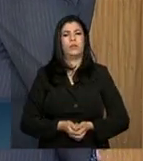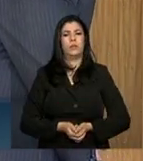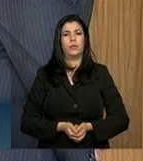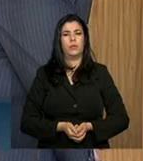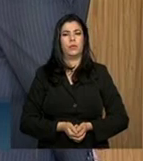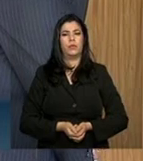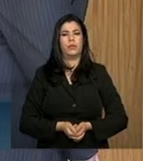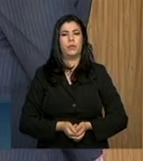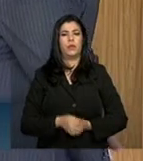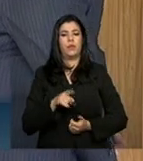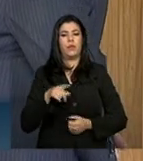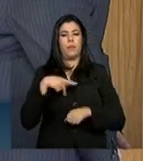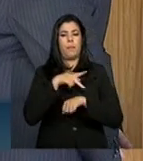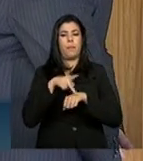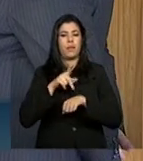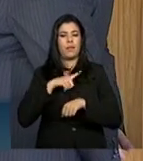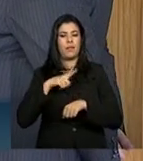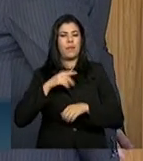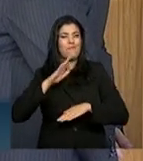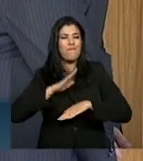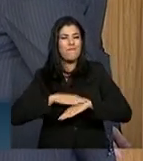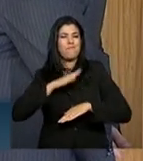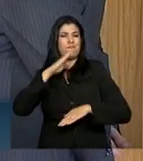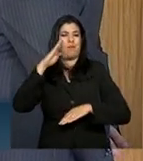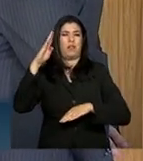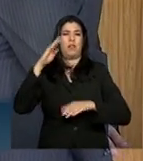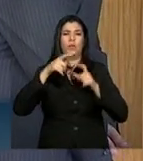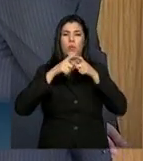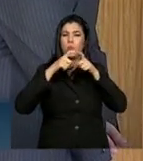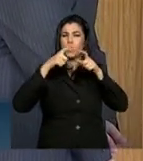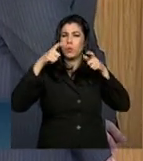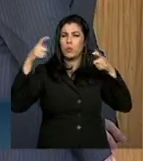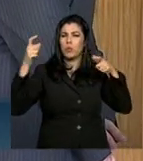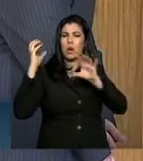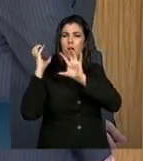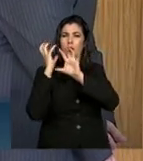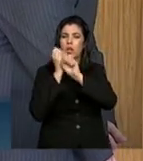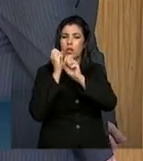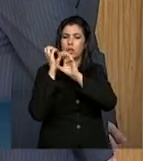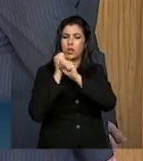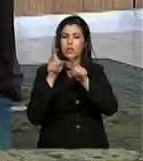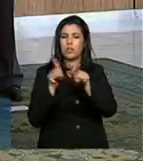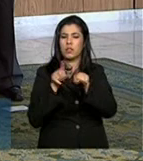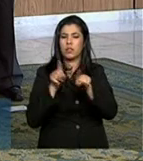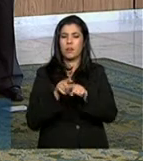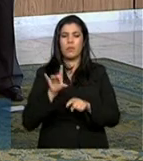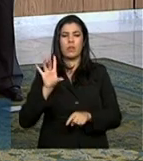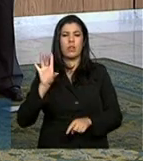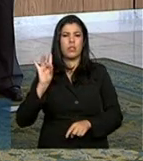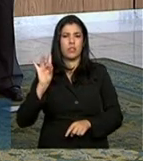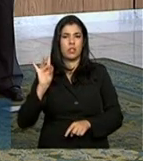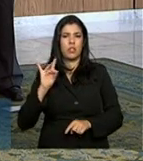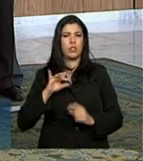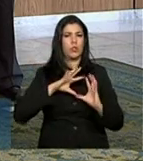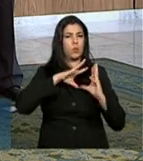É um país que tem a maior proporção de engenheiros e cientistas per capita no